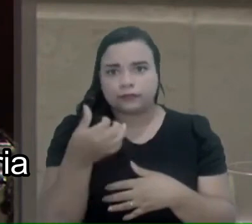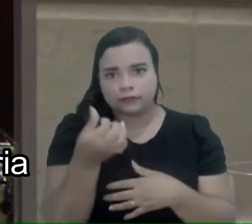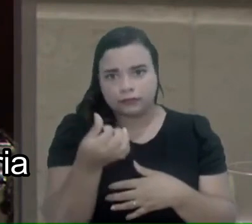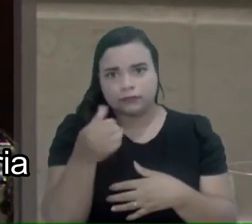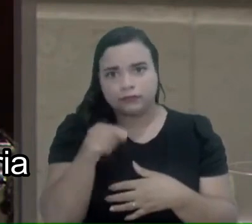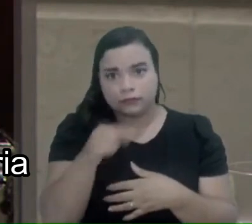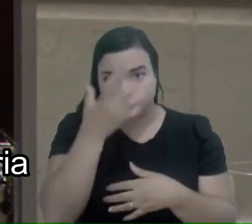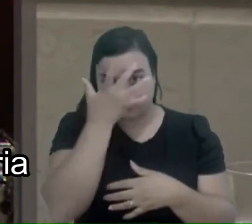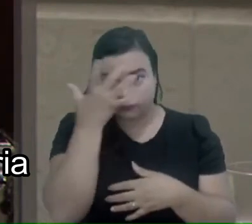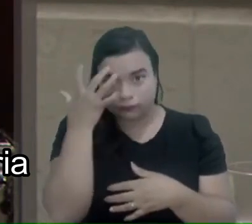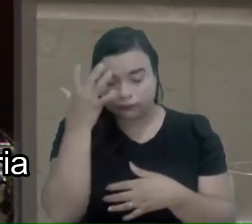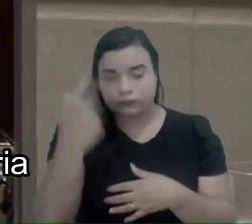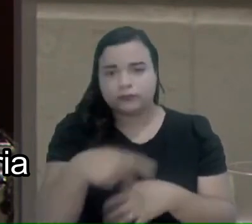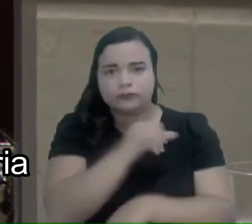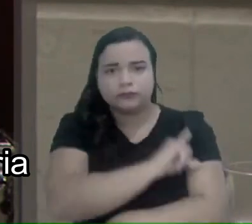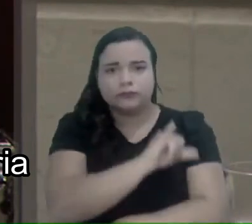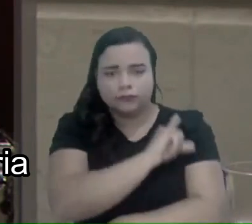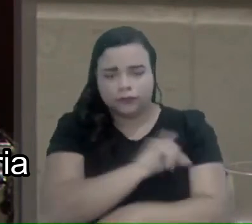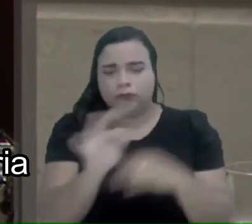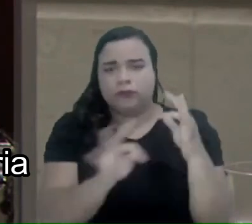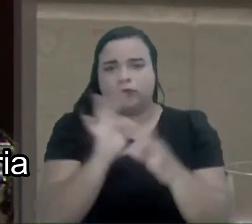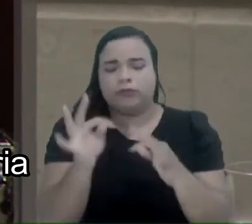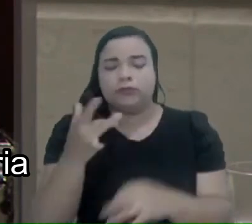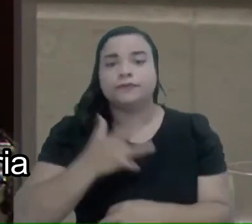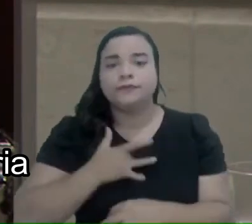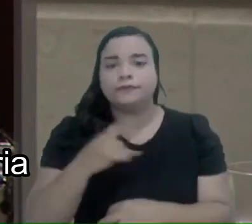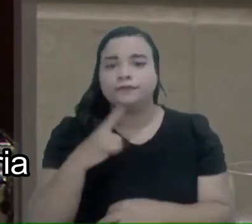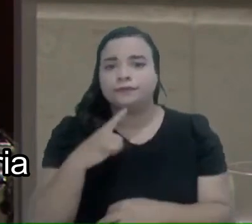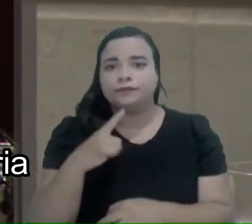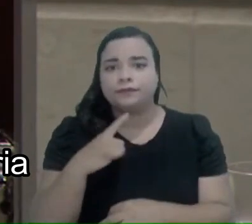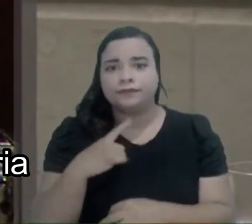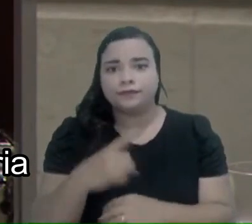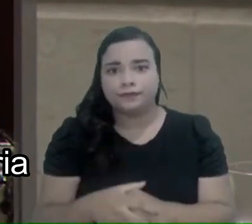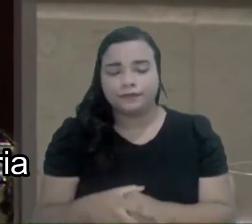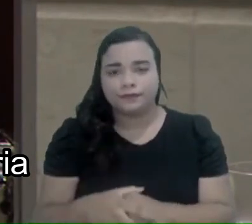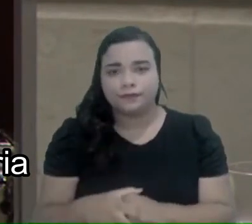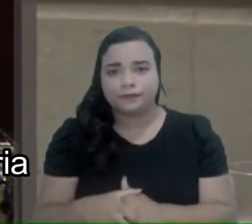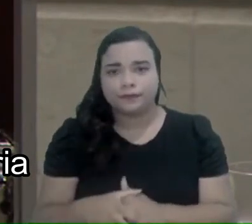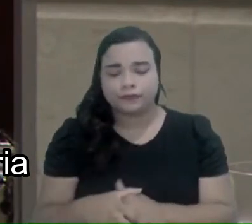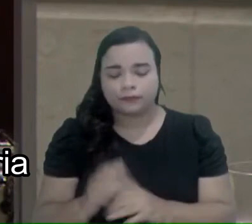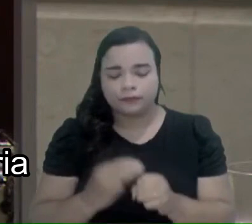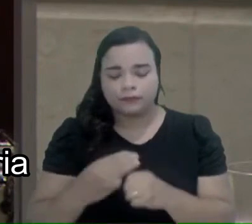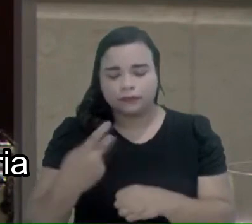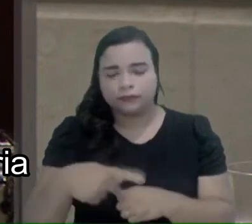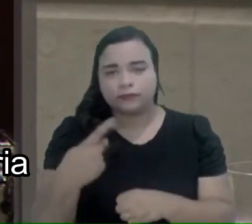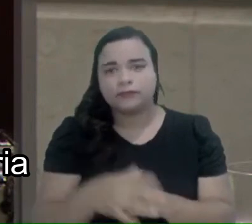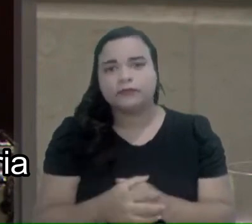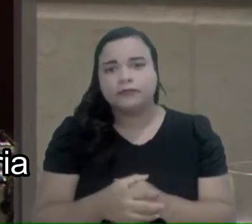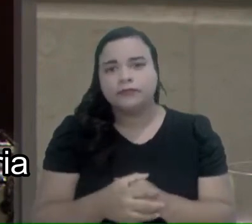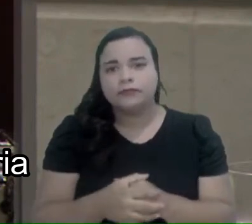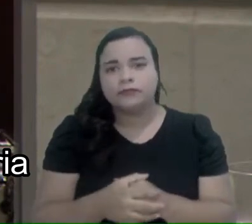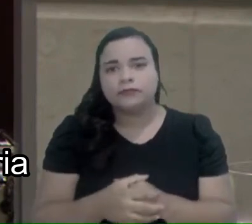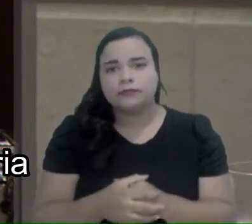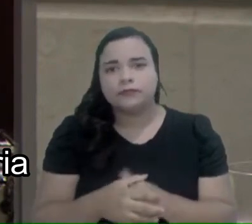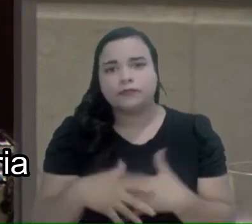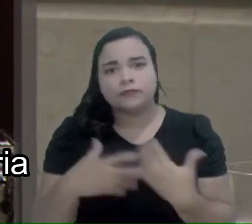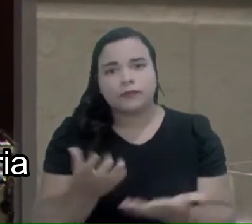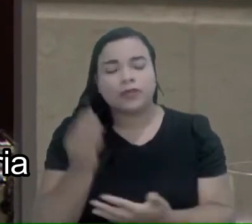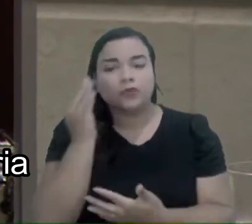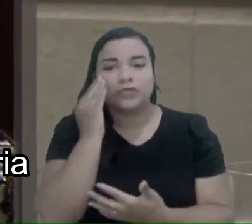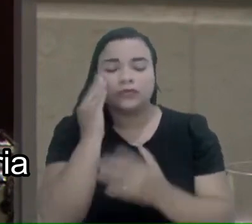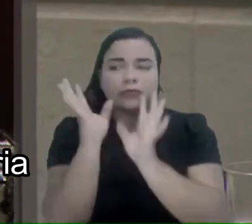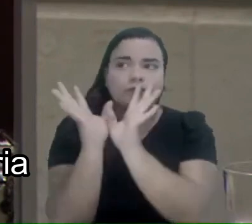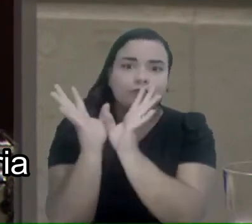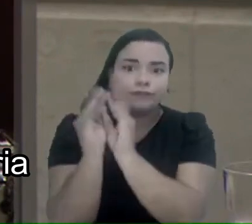usuários do Rio de Janeiro em tratamento atualmente no município. Enfim, tentei dar aqui um